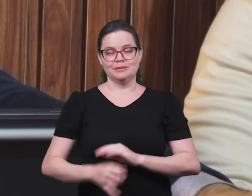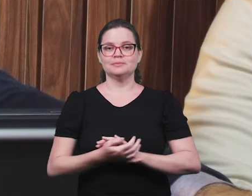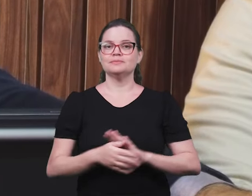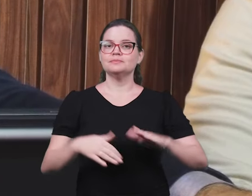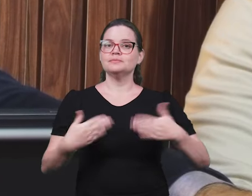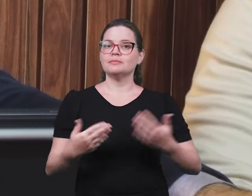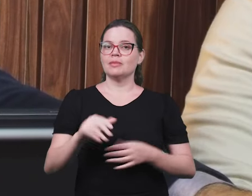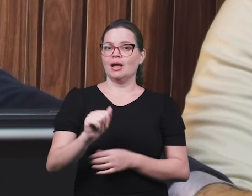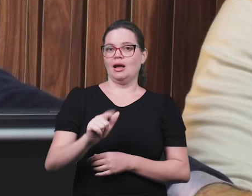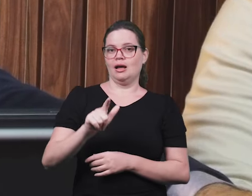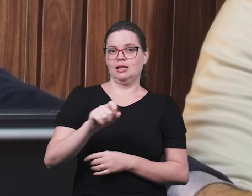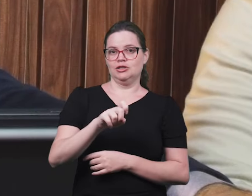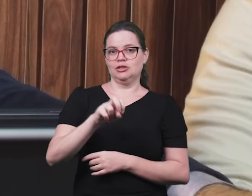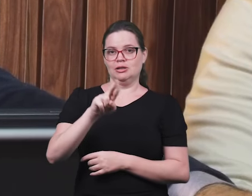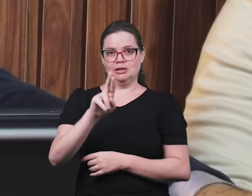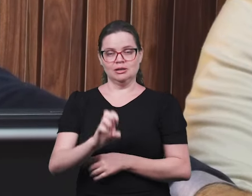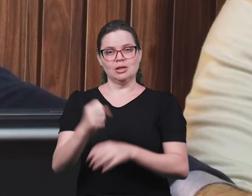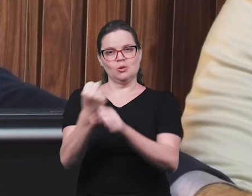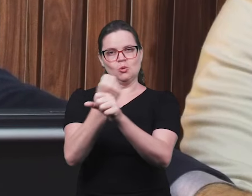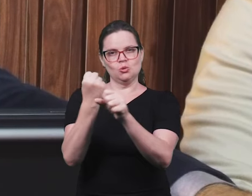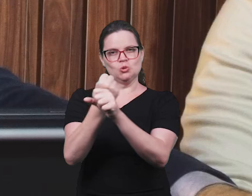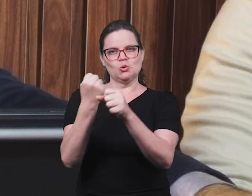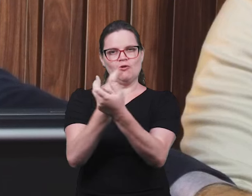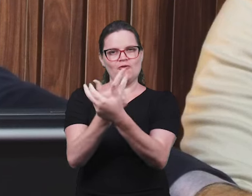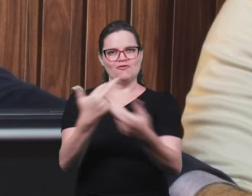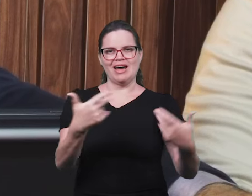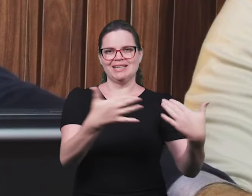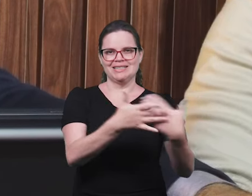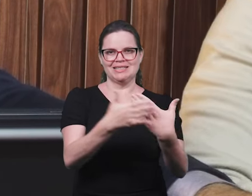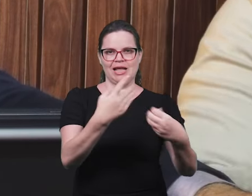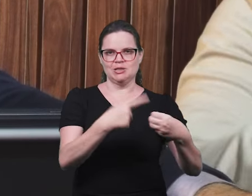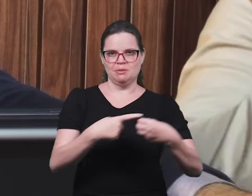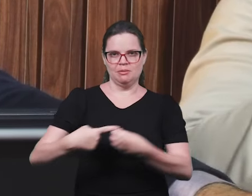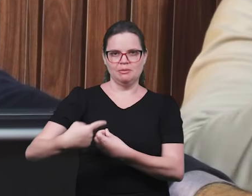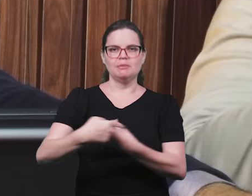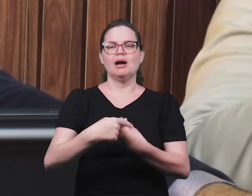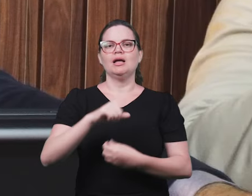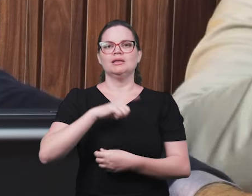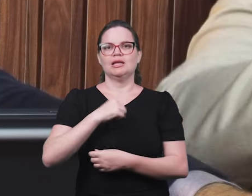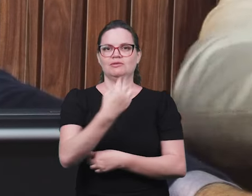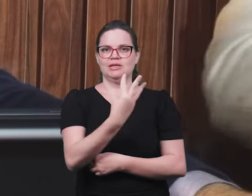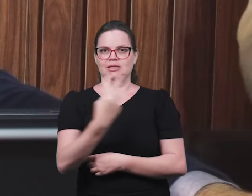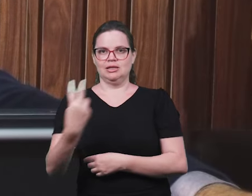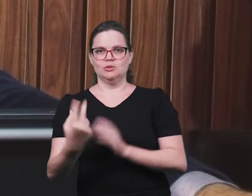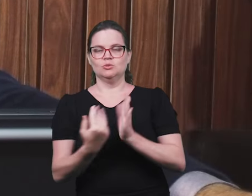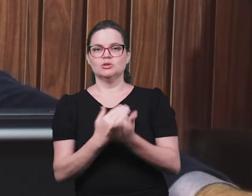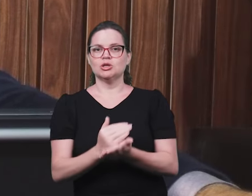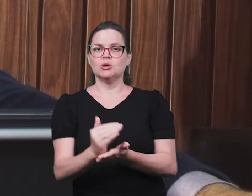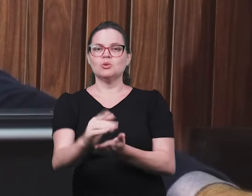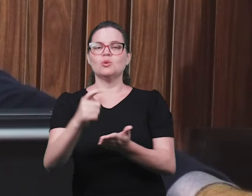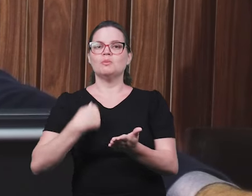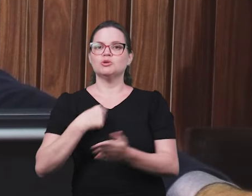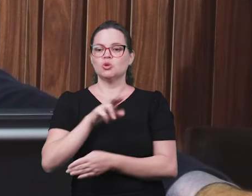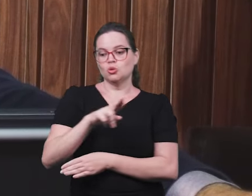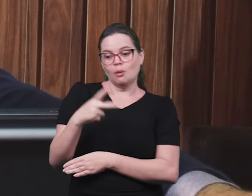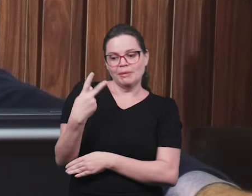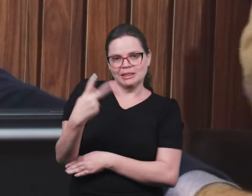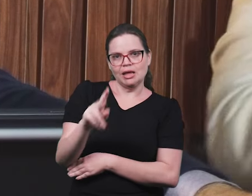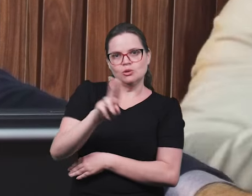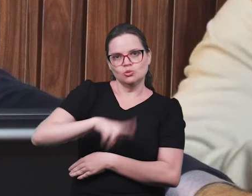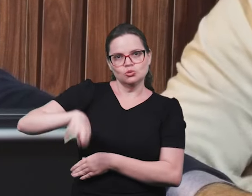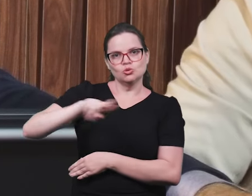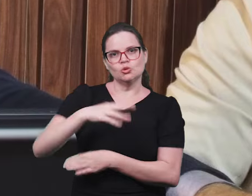ele construiu grandes cidades. Destas cidades, 32 levaram seu nome. E em Alexandria do